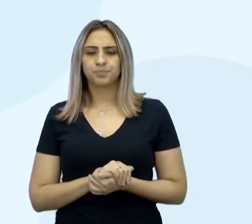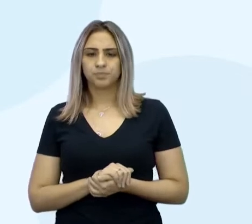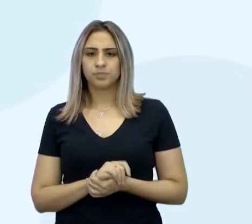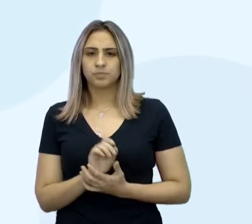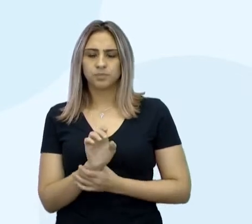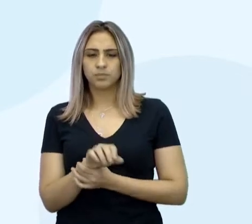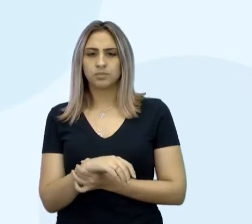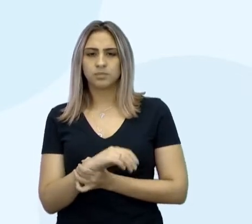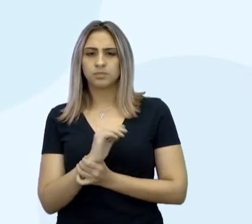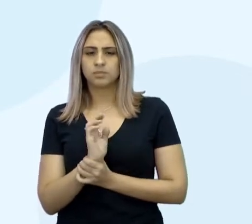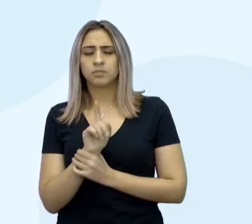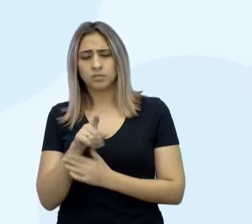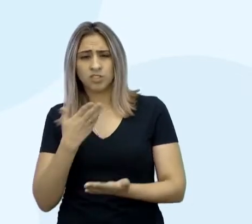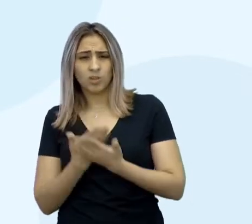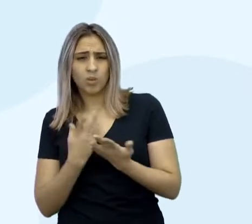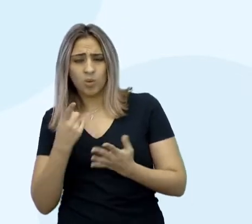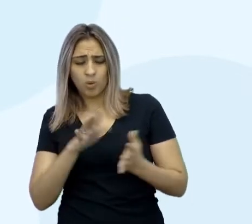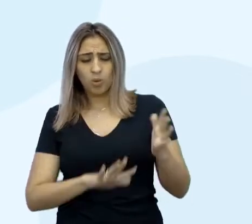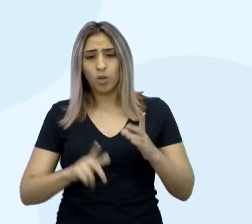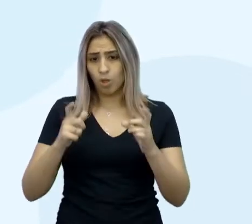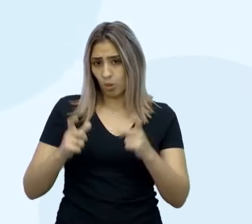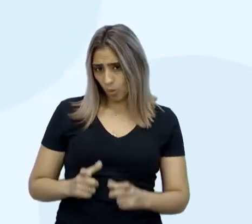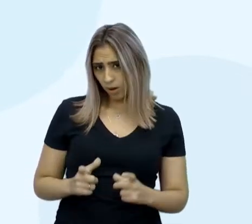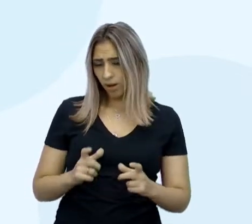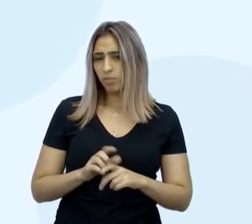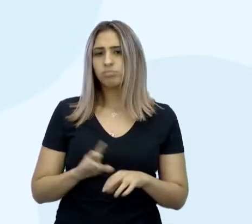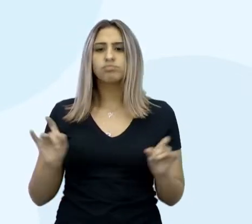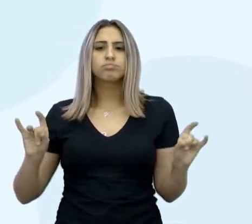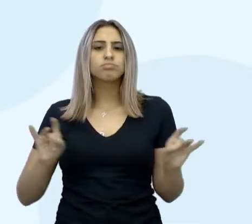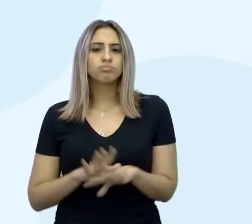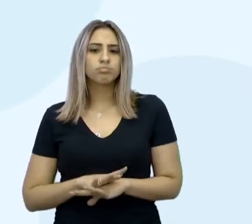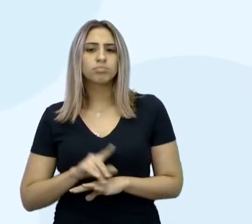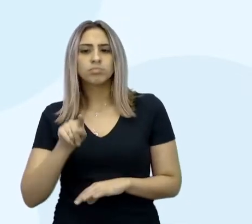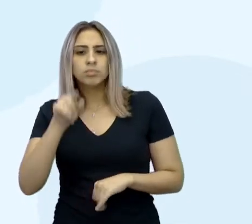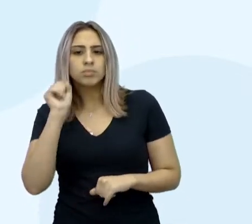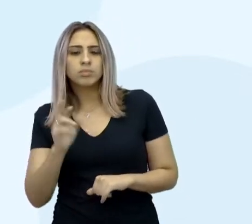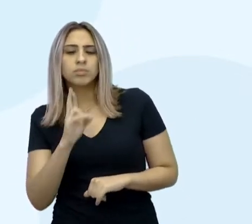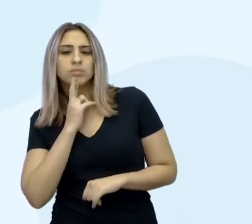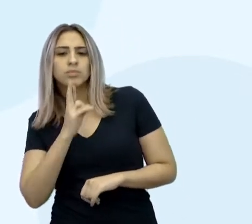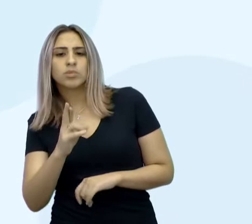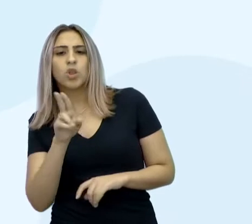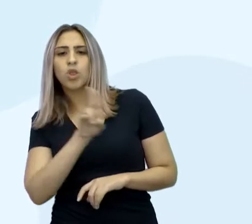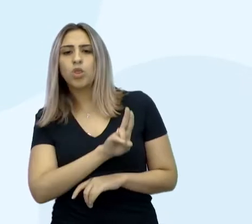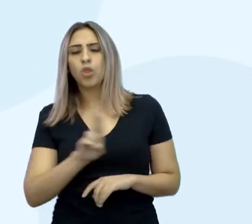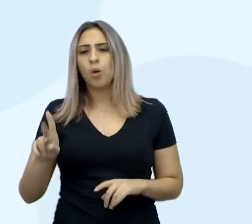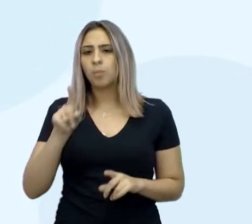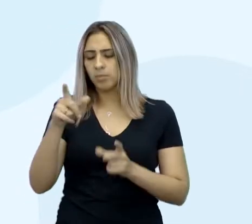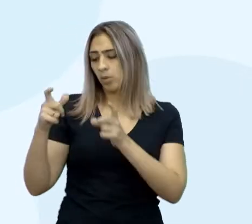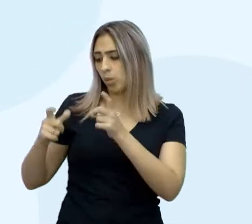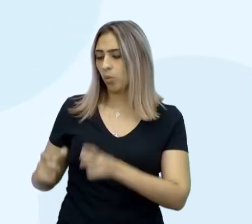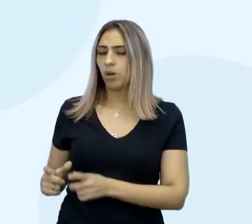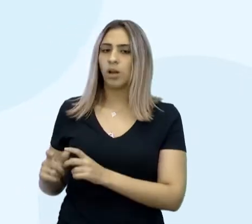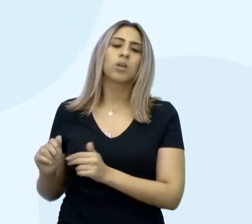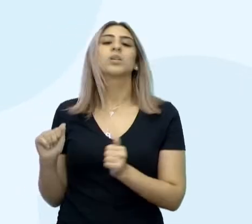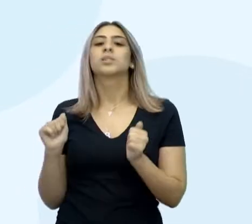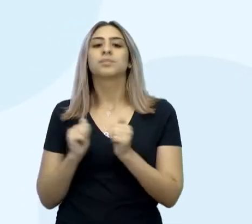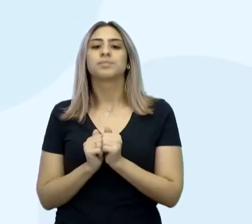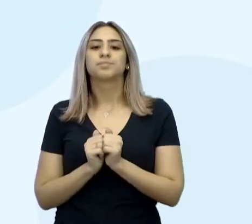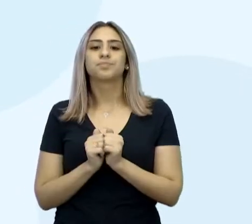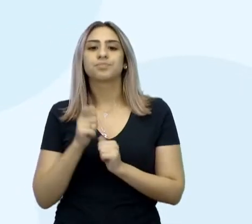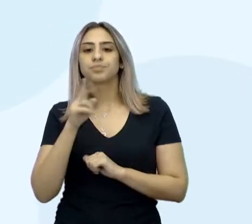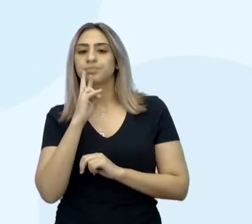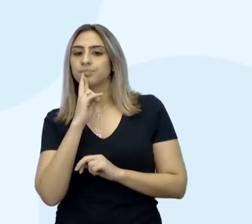se você vai estudar uma região local, basicamente você vai colocar o nomezinho aí dessa região aqui